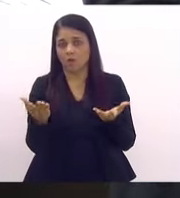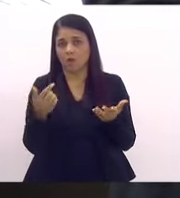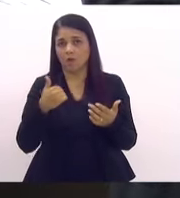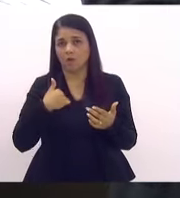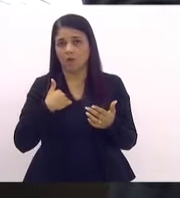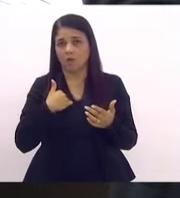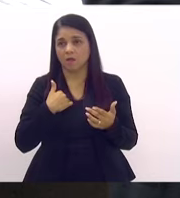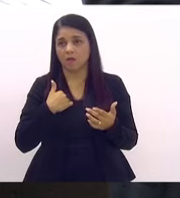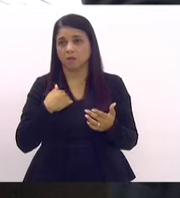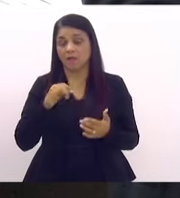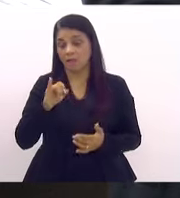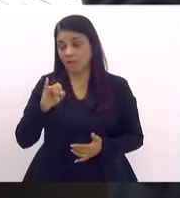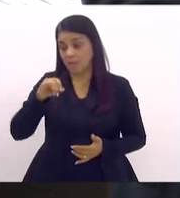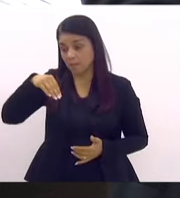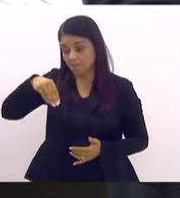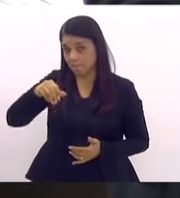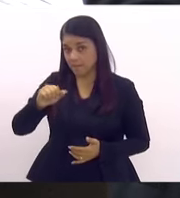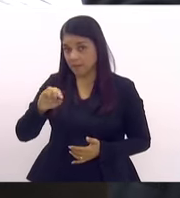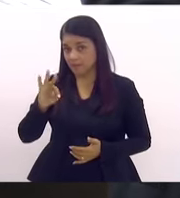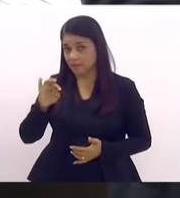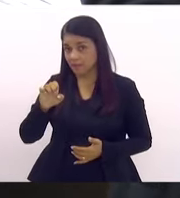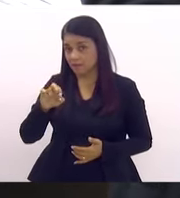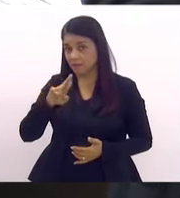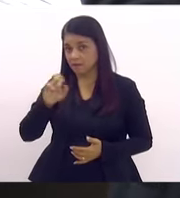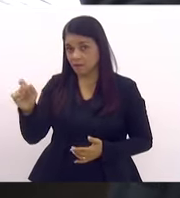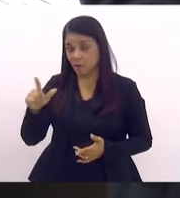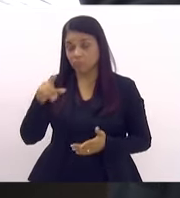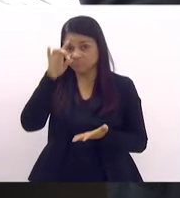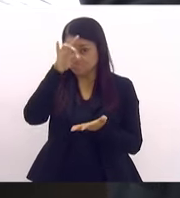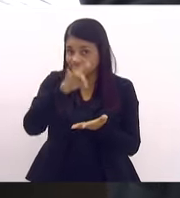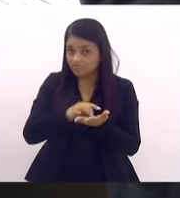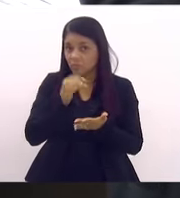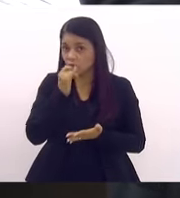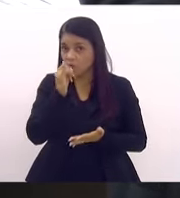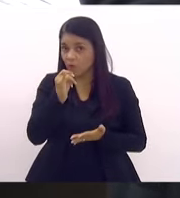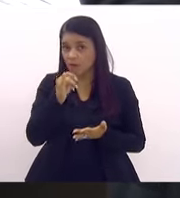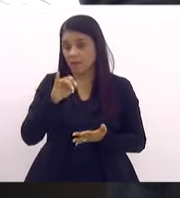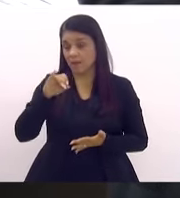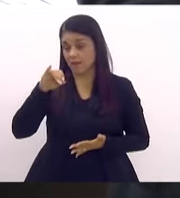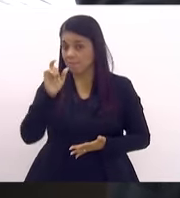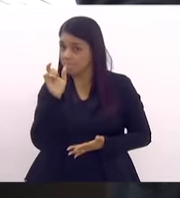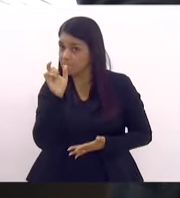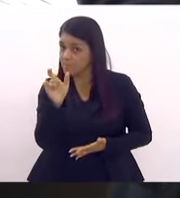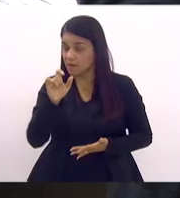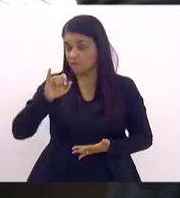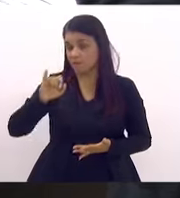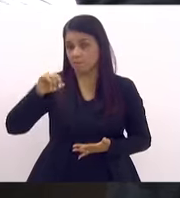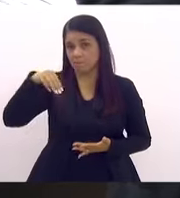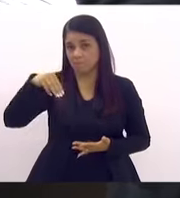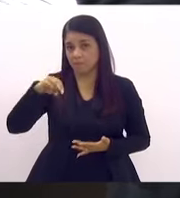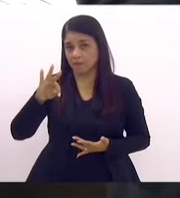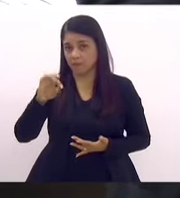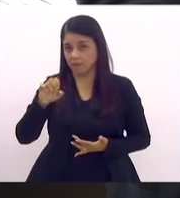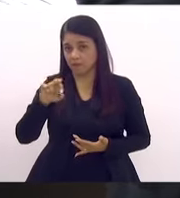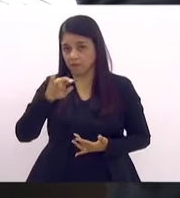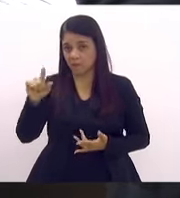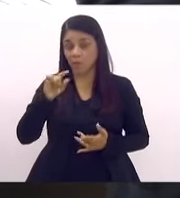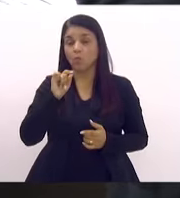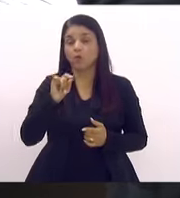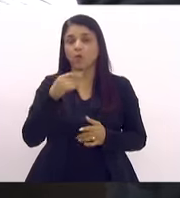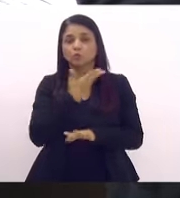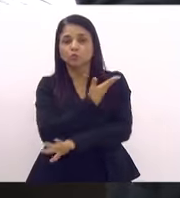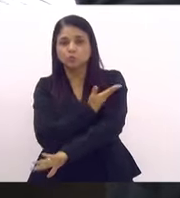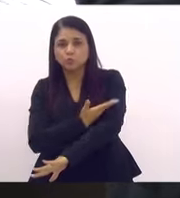como imaterial. E, na realidade, quando se fala em imaterial, você está se referindo a